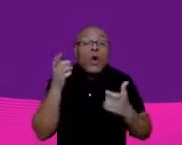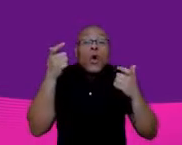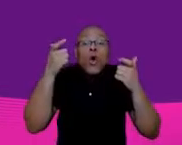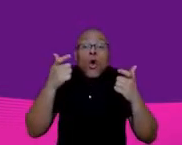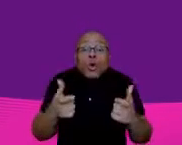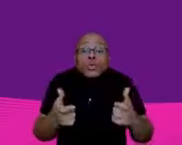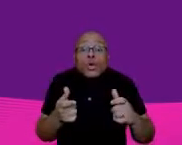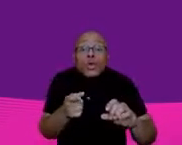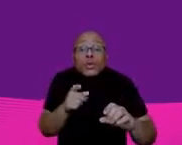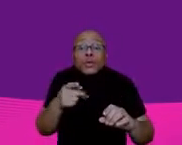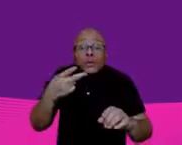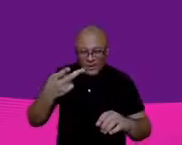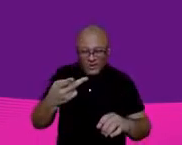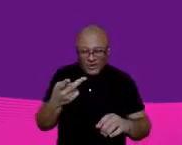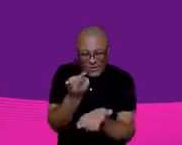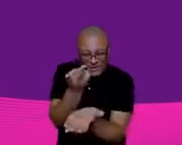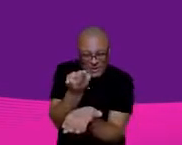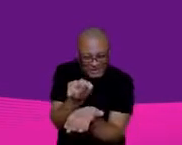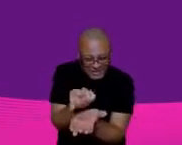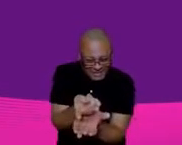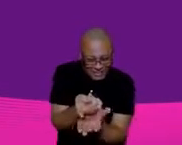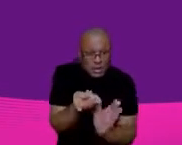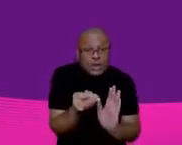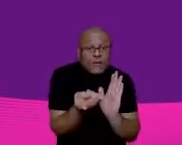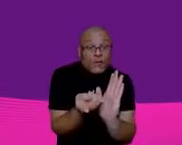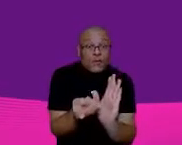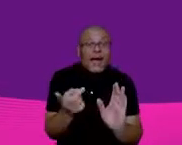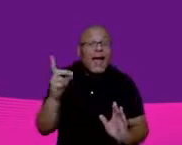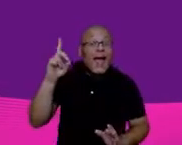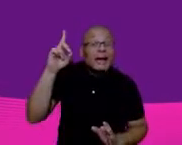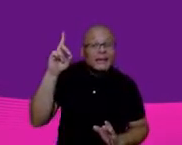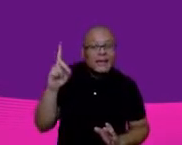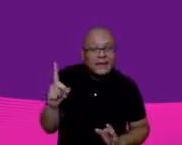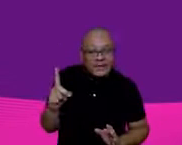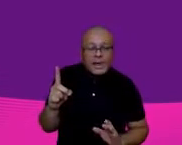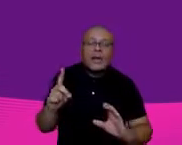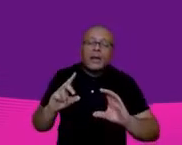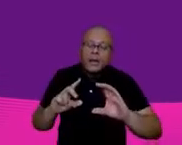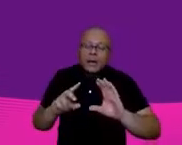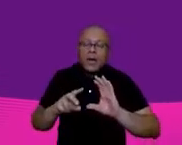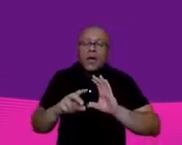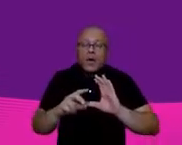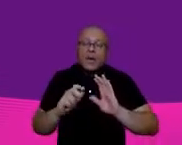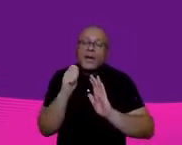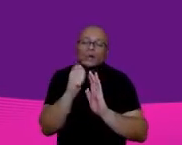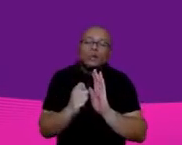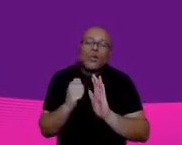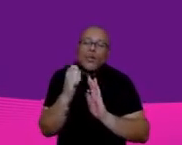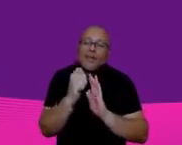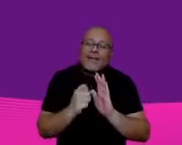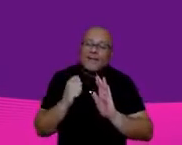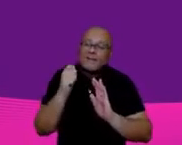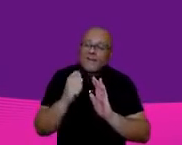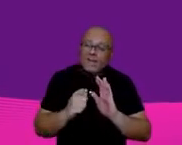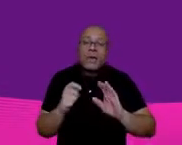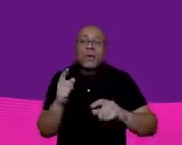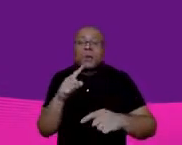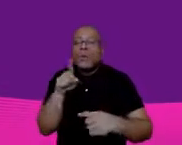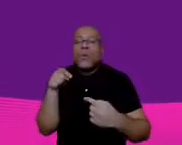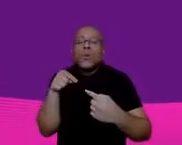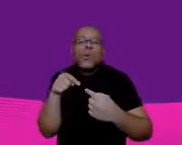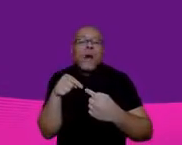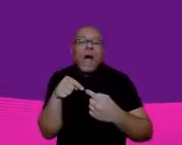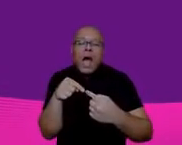paciente. E a imagem à direita, que seria uma tomografia, aí sim, mostrando com alvo, obviamente não vem o alvo na